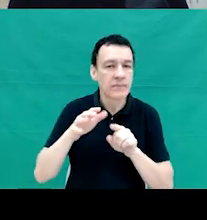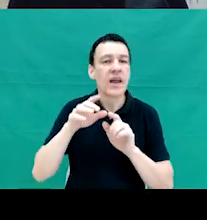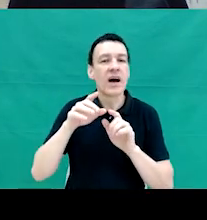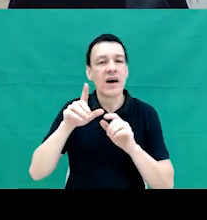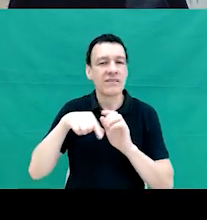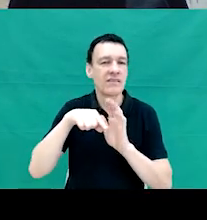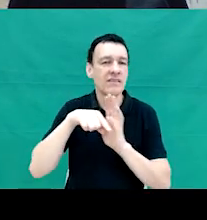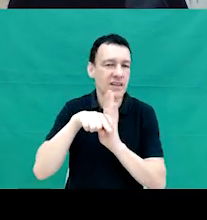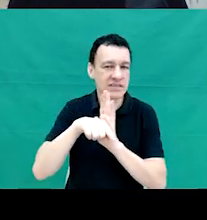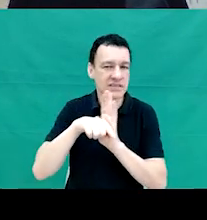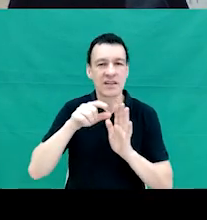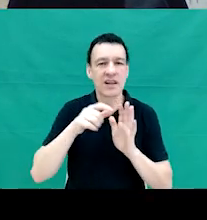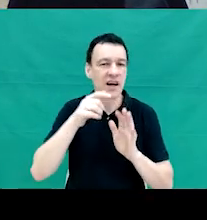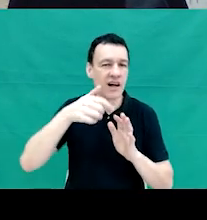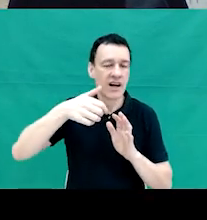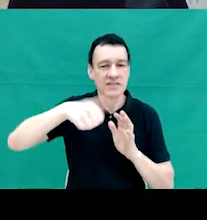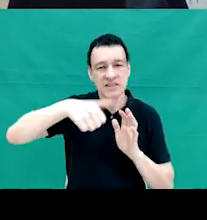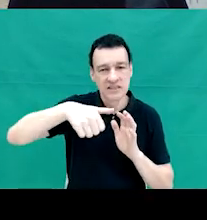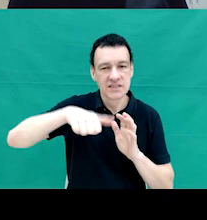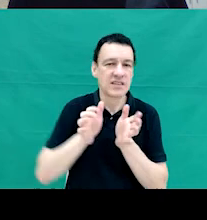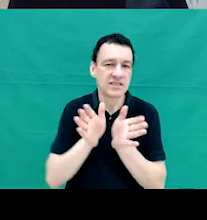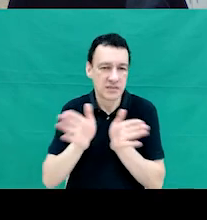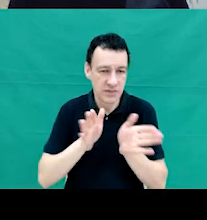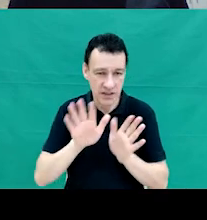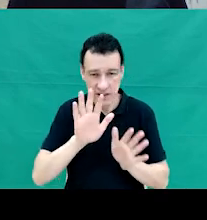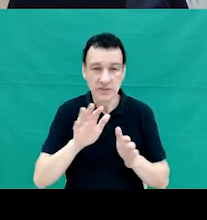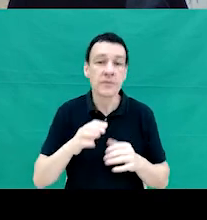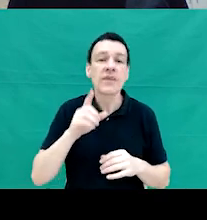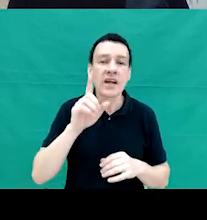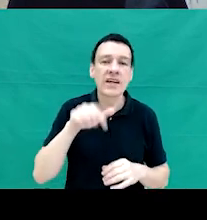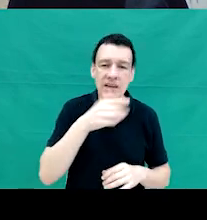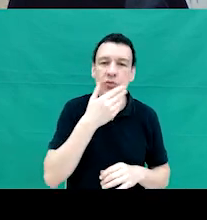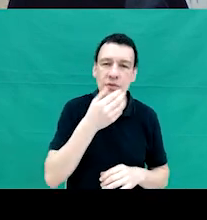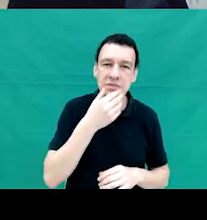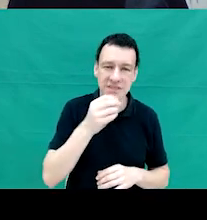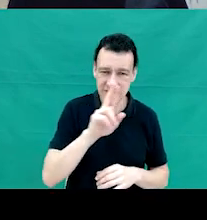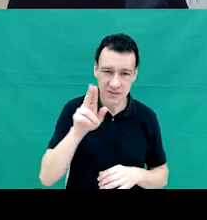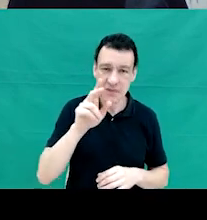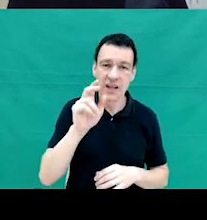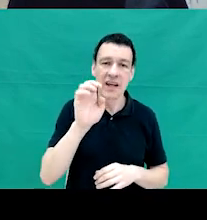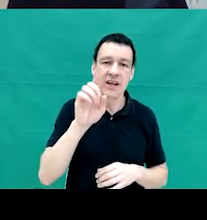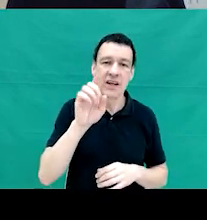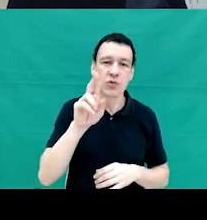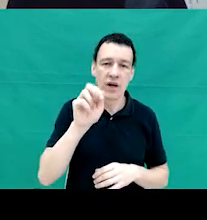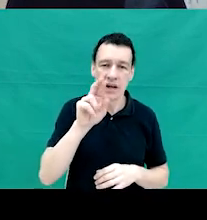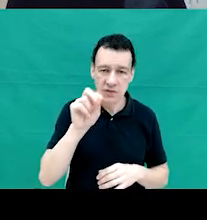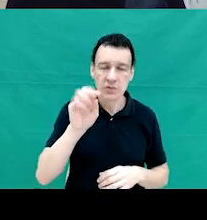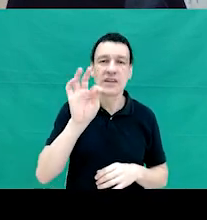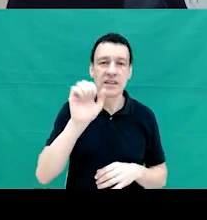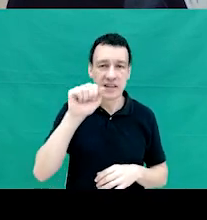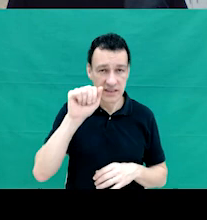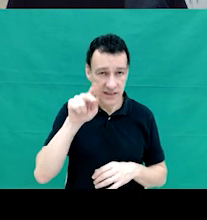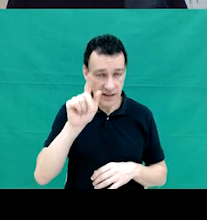doutorado que foi apresentado por Eduardo Hideki Tanaka. É um conteúdo que está bem rico, bem bacana, a gente recomenda sim a